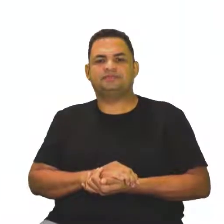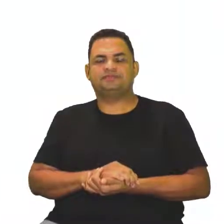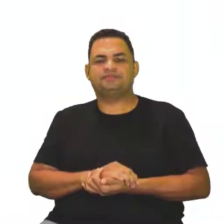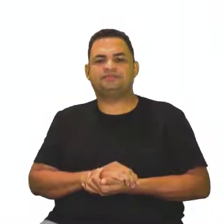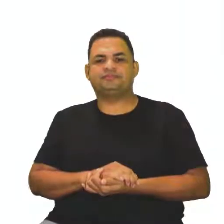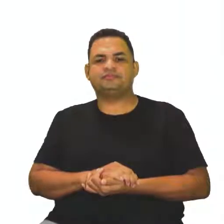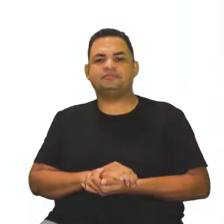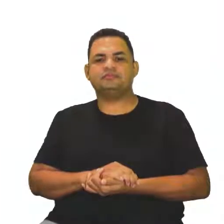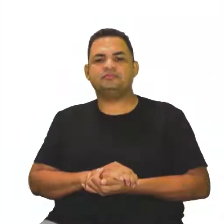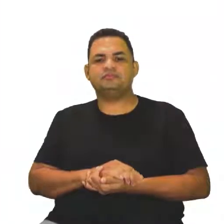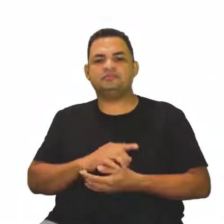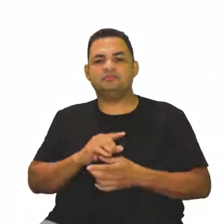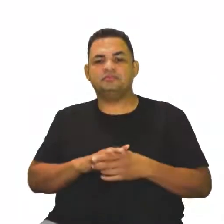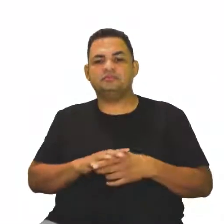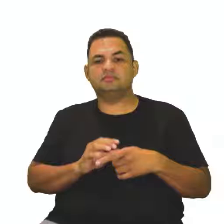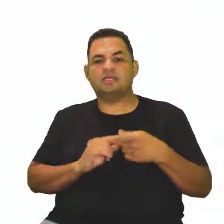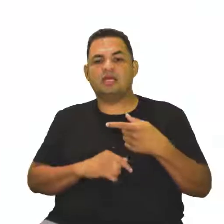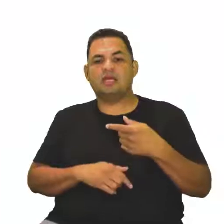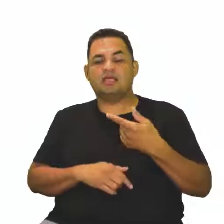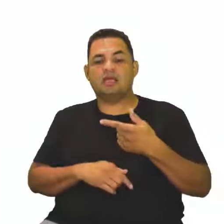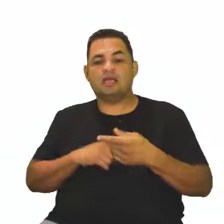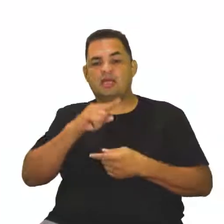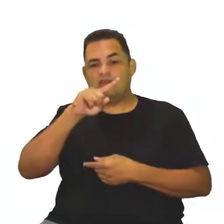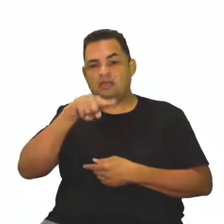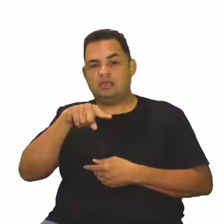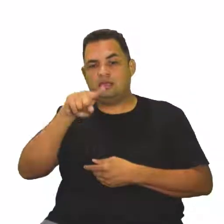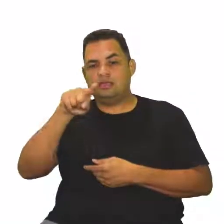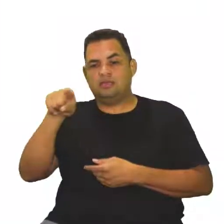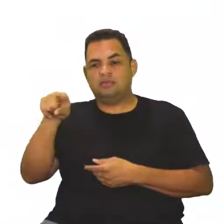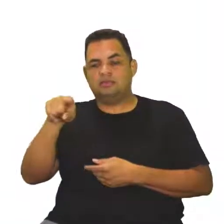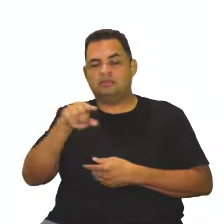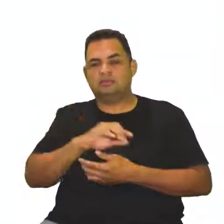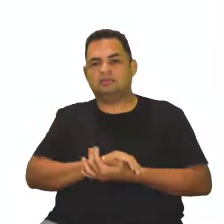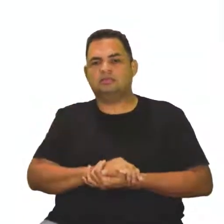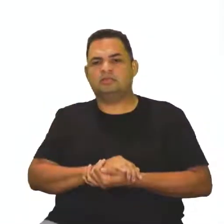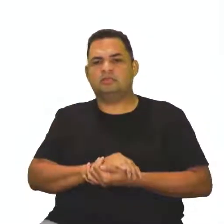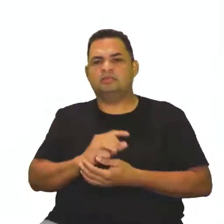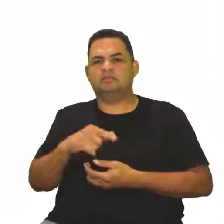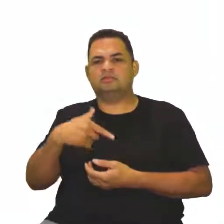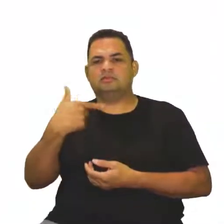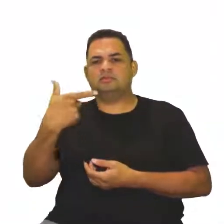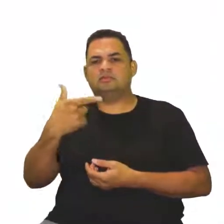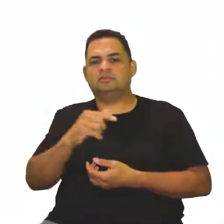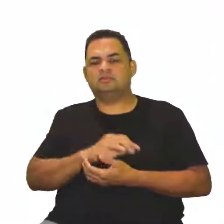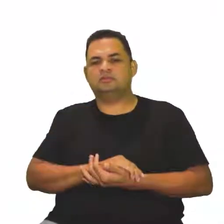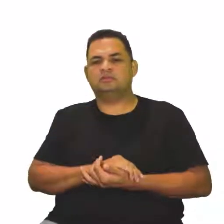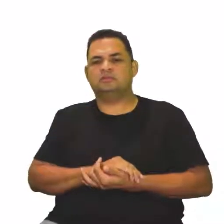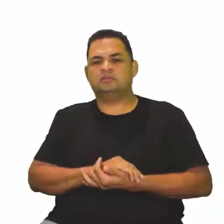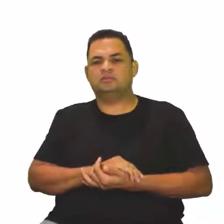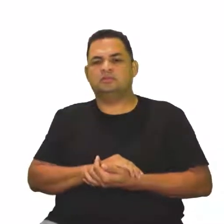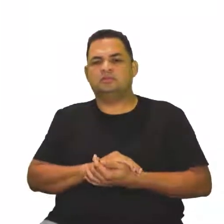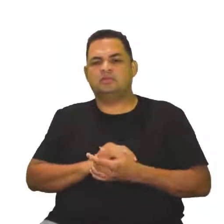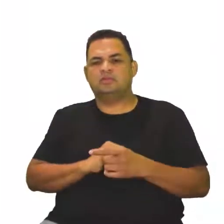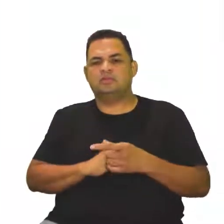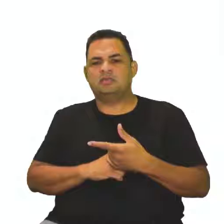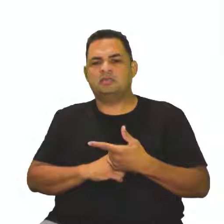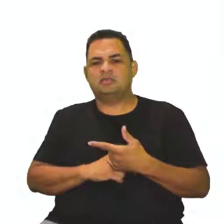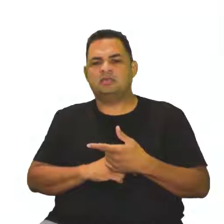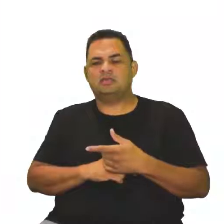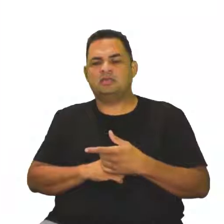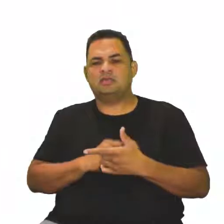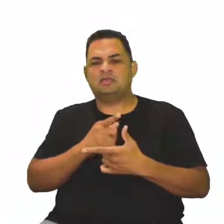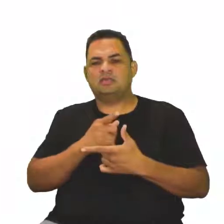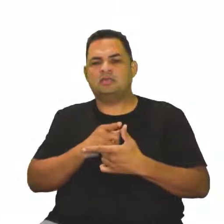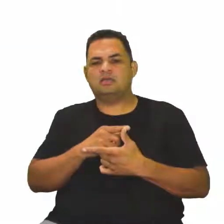Tá ali a raiz, né, pessoal? Porque se tá quadrado, ele passa como raiz quadrada. E a raizinha ali de 100